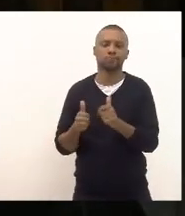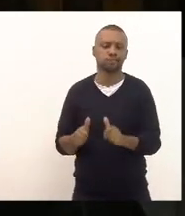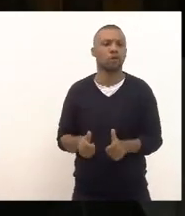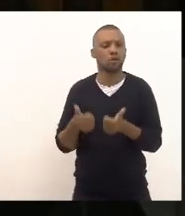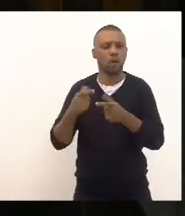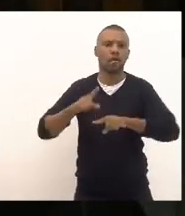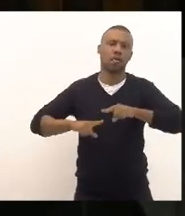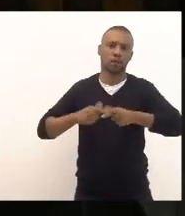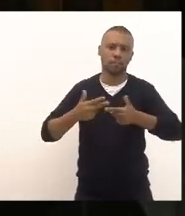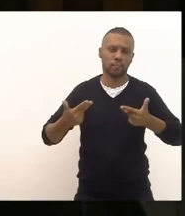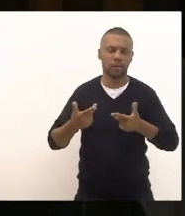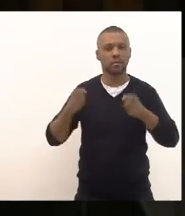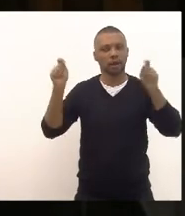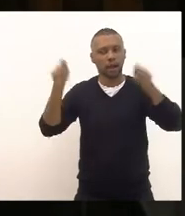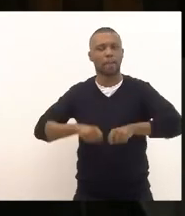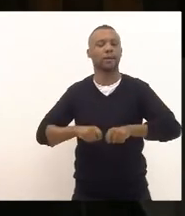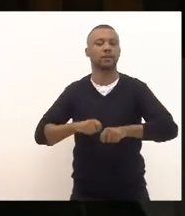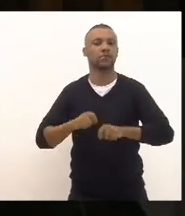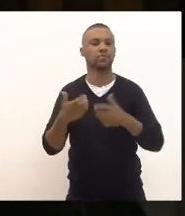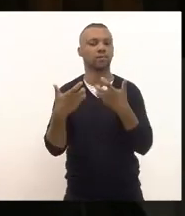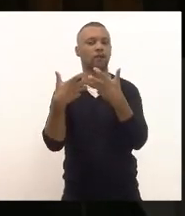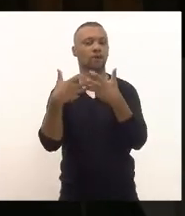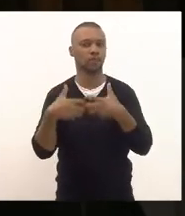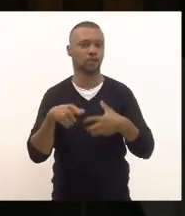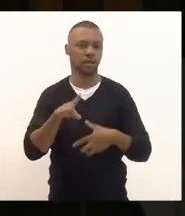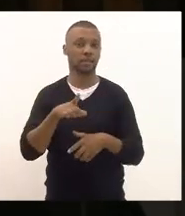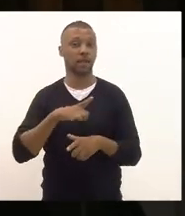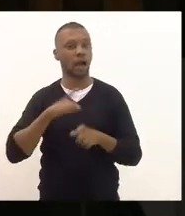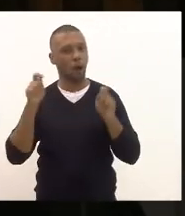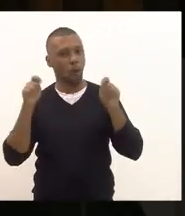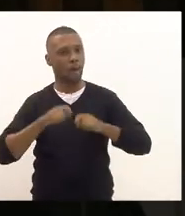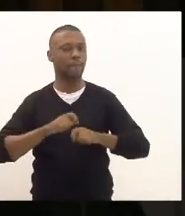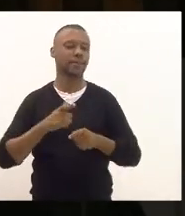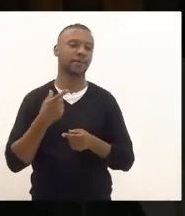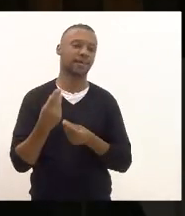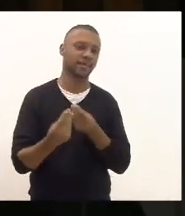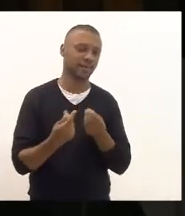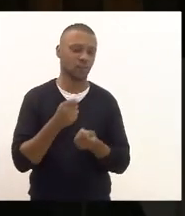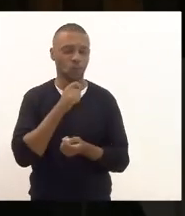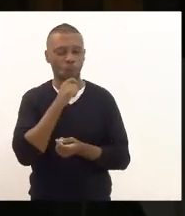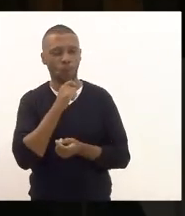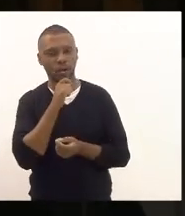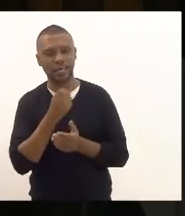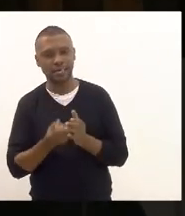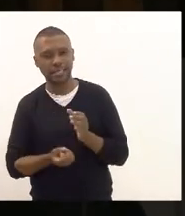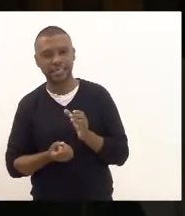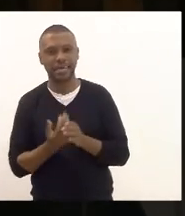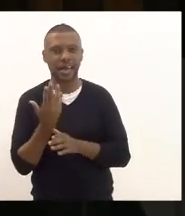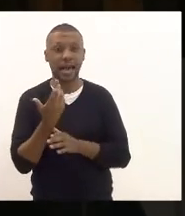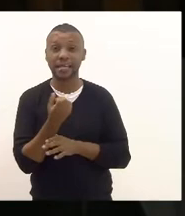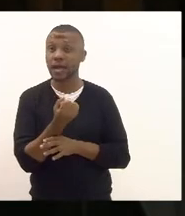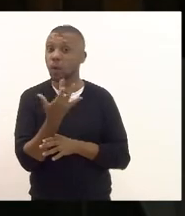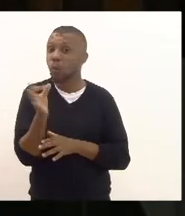equipamentos e mais capacidade de funcionar com competência e sem gerar esse número de mortes que